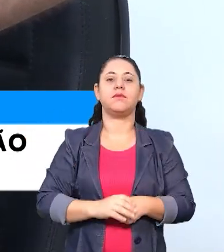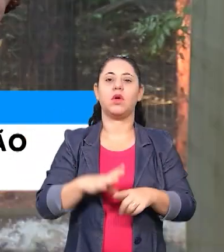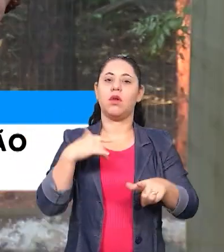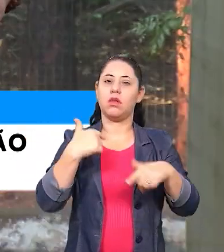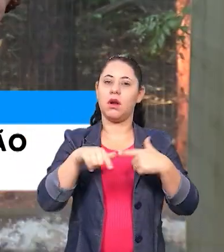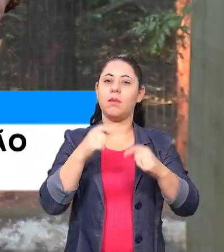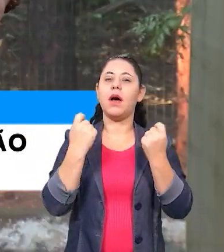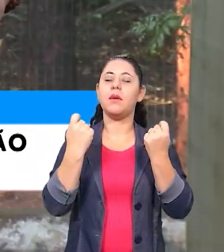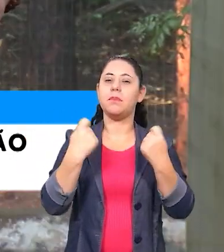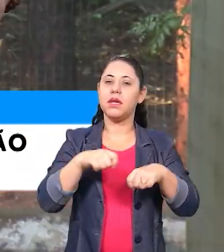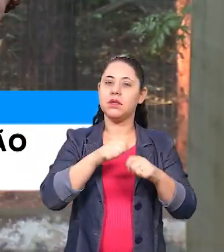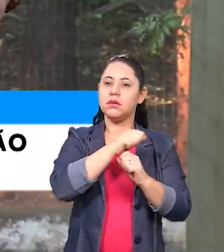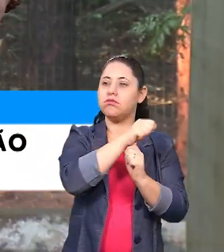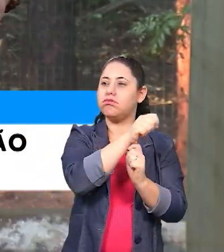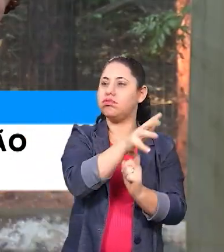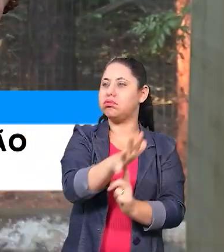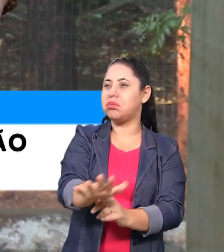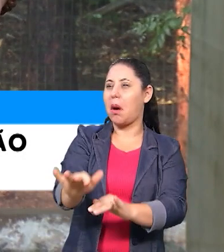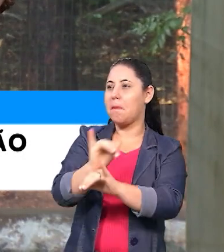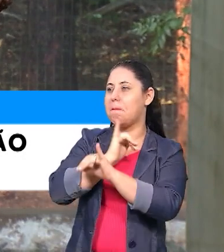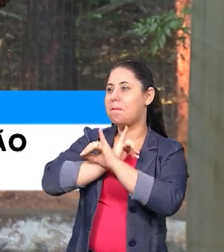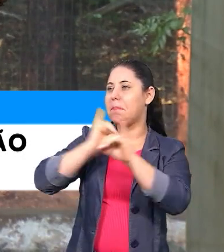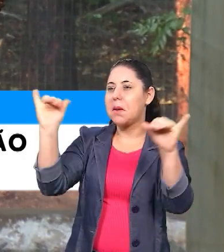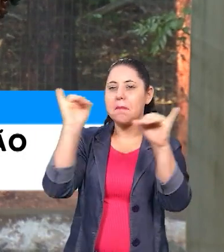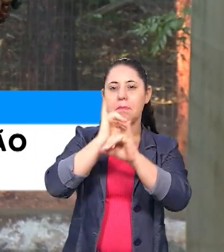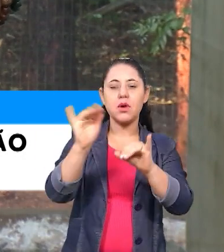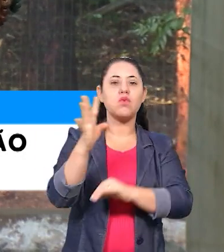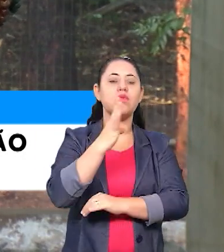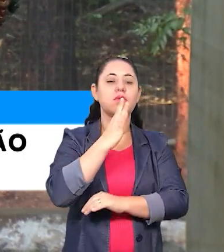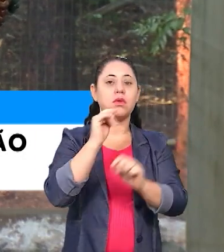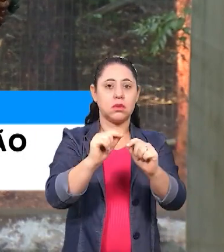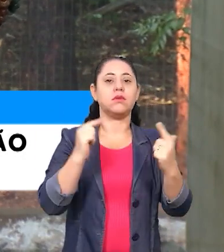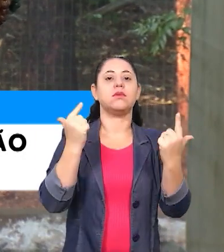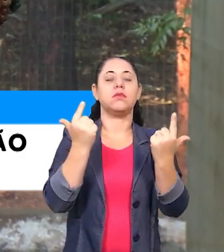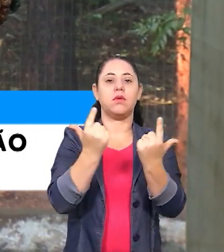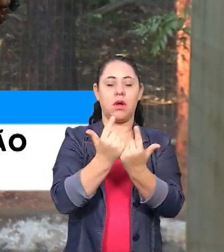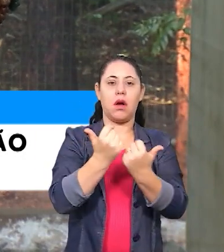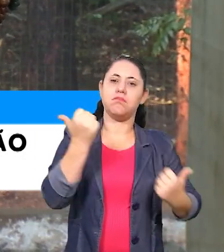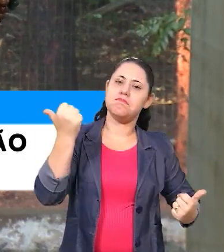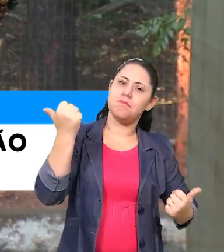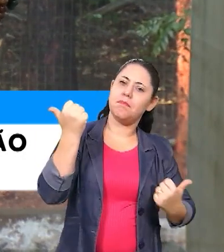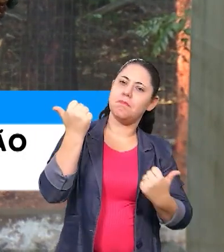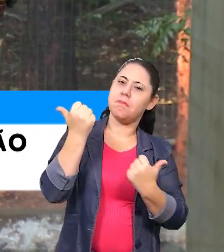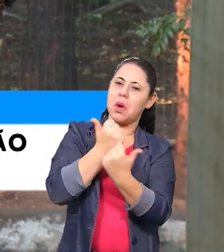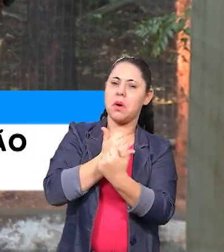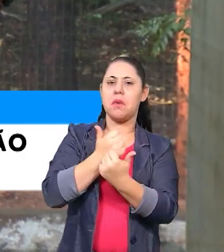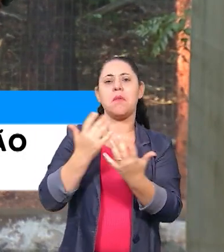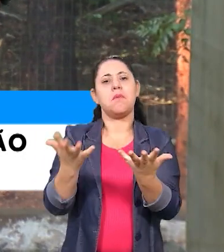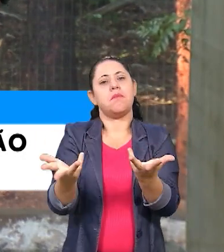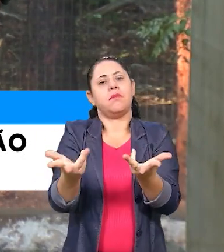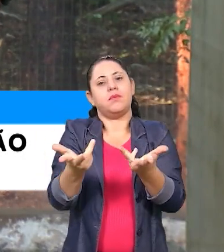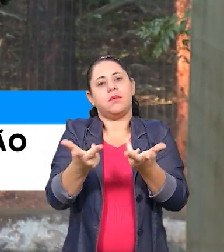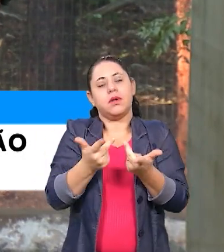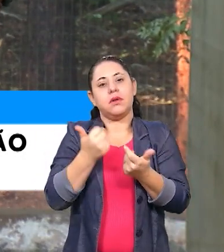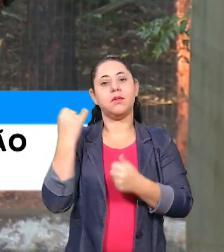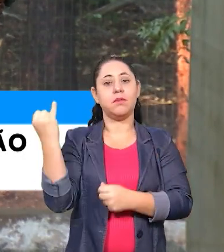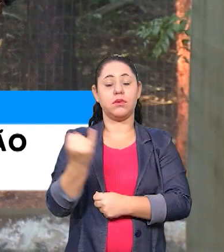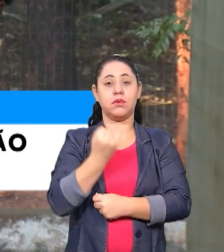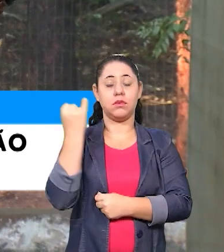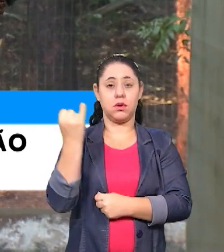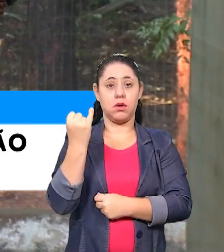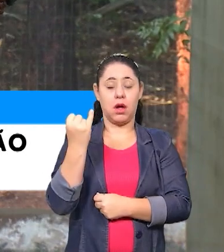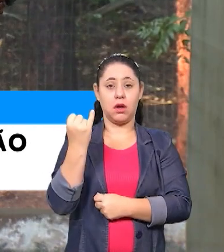Assembleia. Esse trabalho precisa ser divulgado, precisa ser conhecido, e a Assembleia está dando um aporte